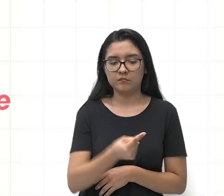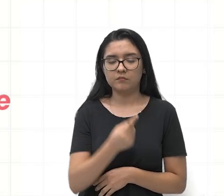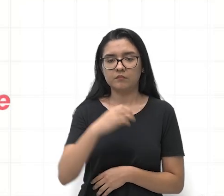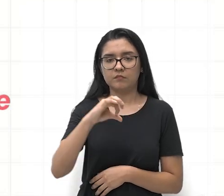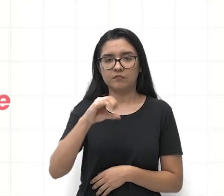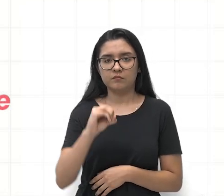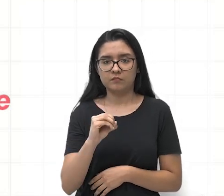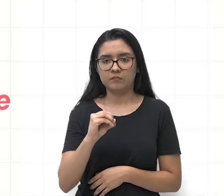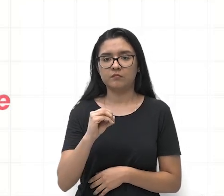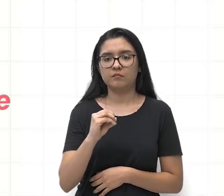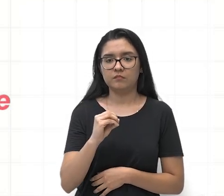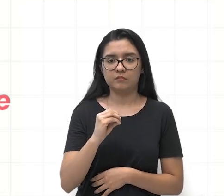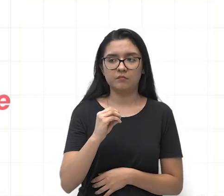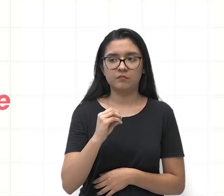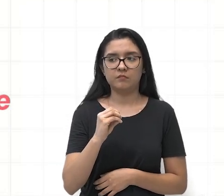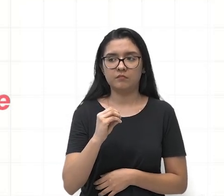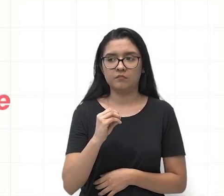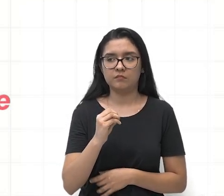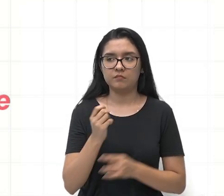38,90